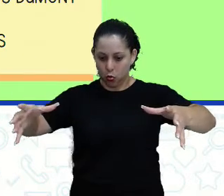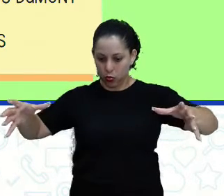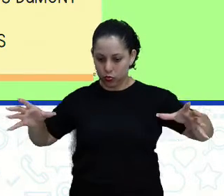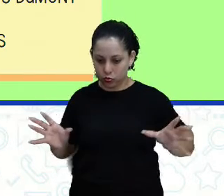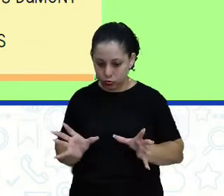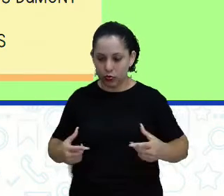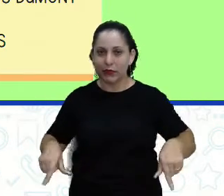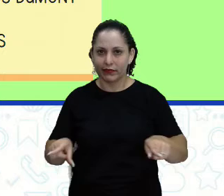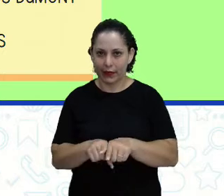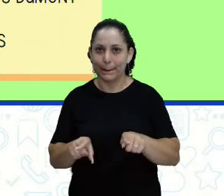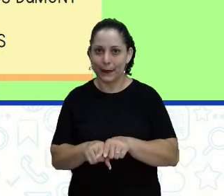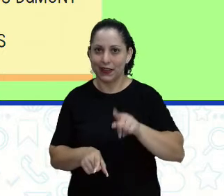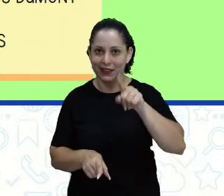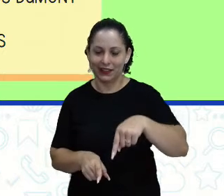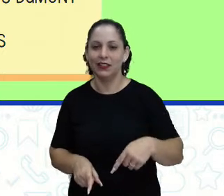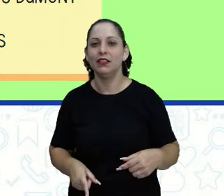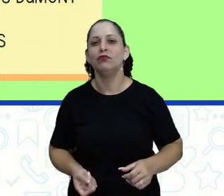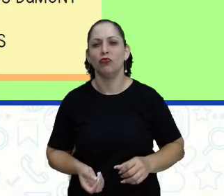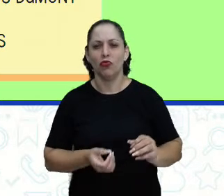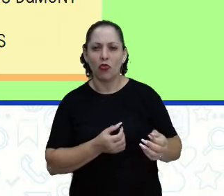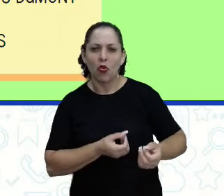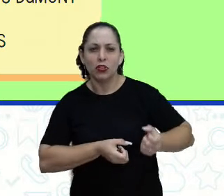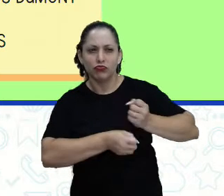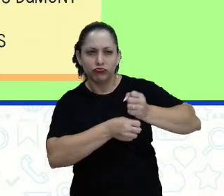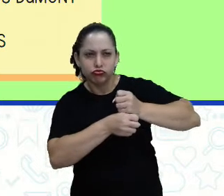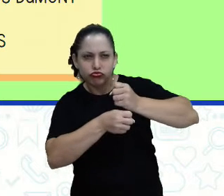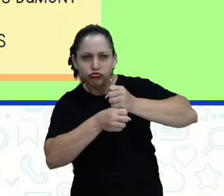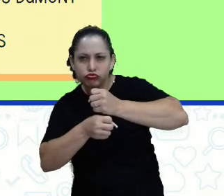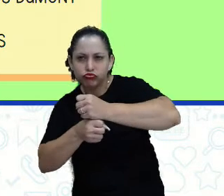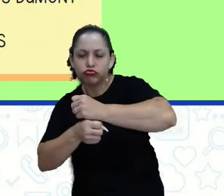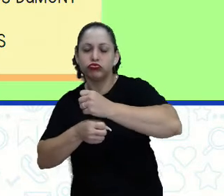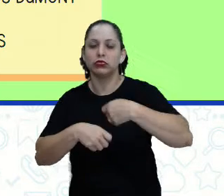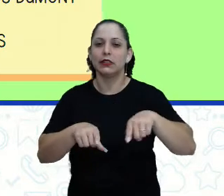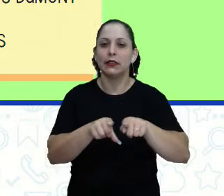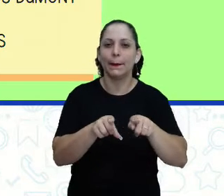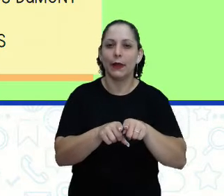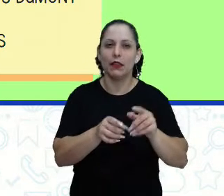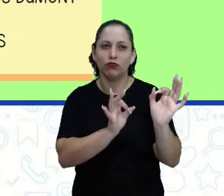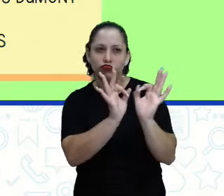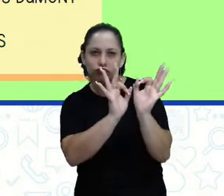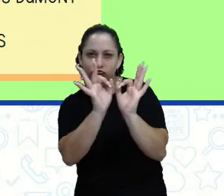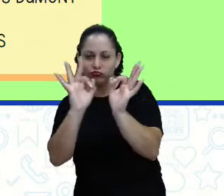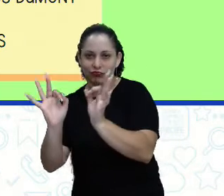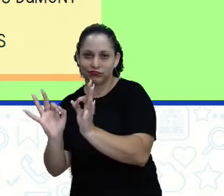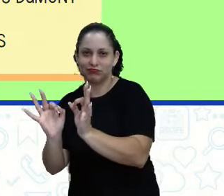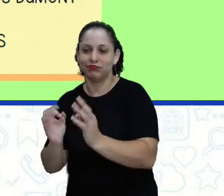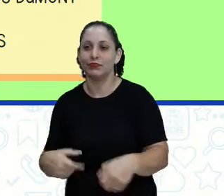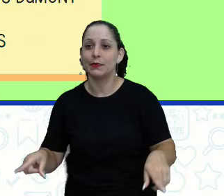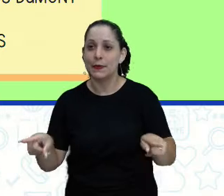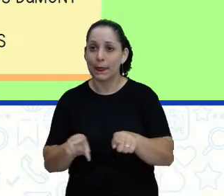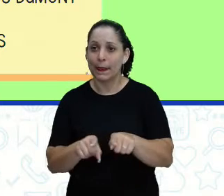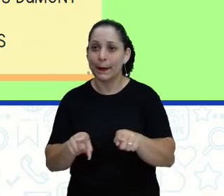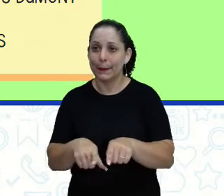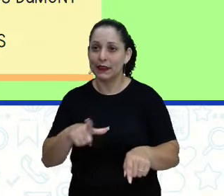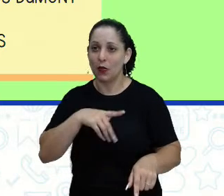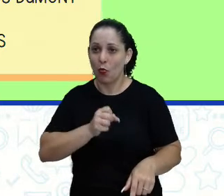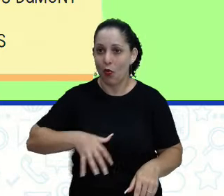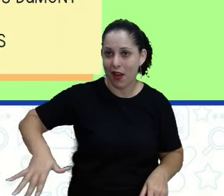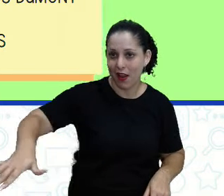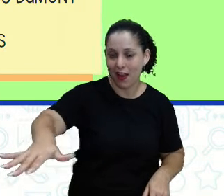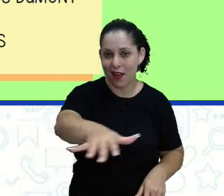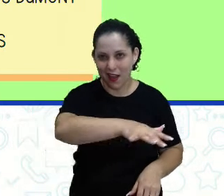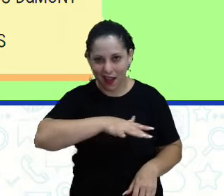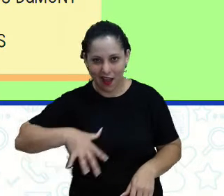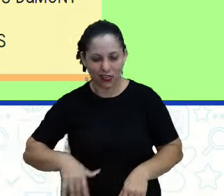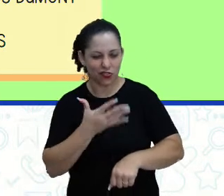reformado, recentemente inaugurado, né? Reinaugurado. E tem um espaço incrível para